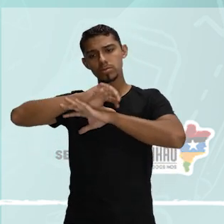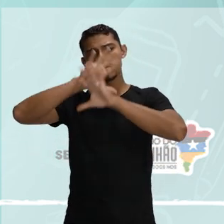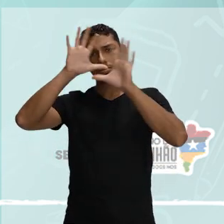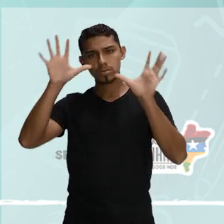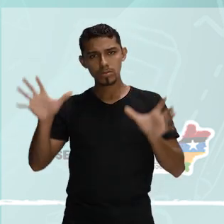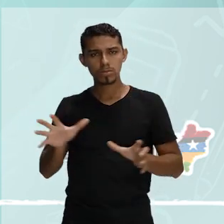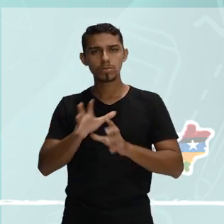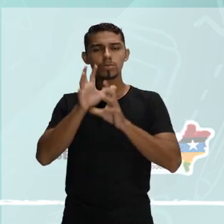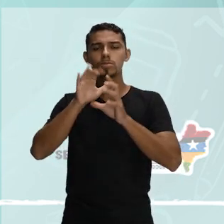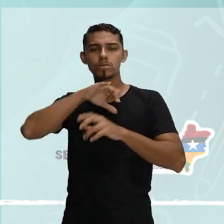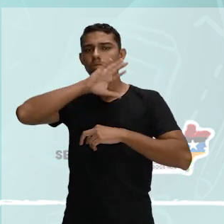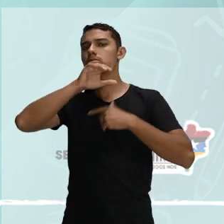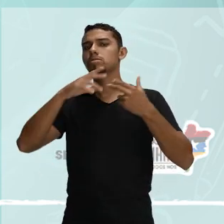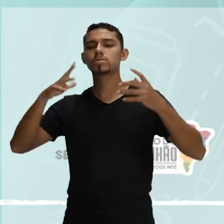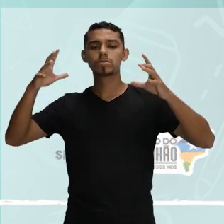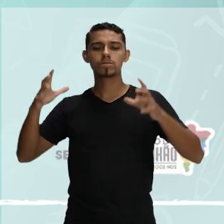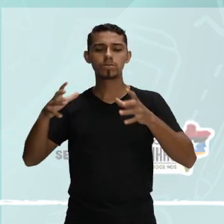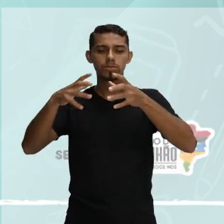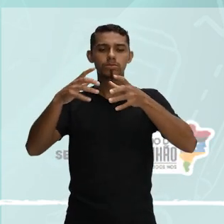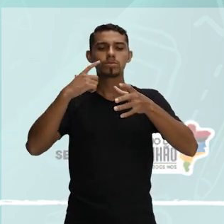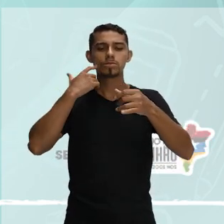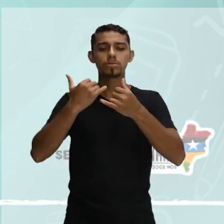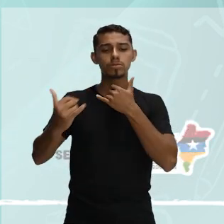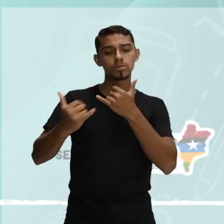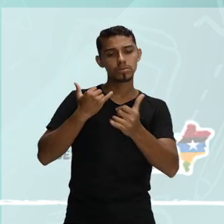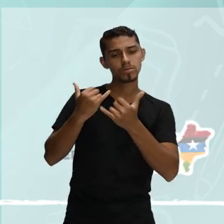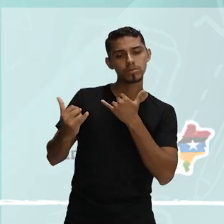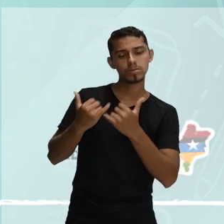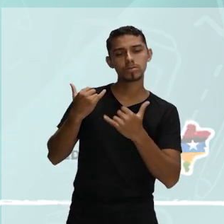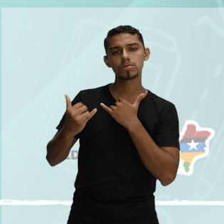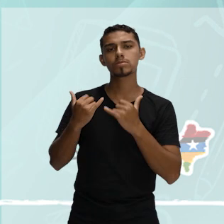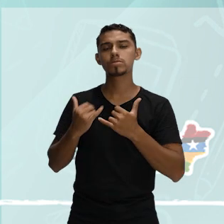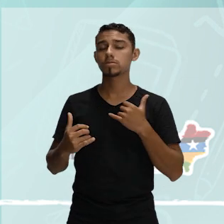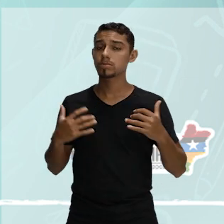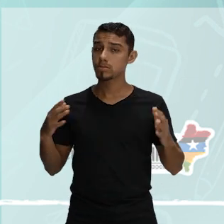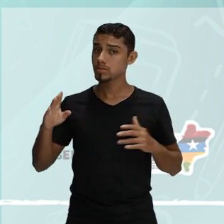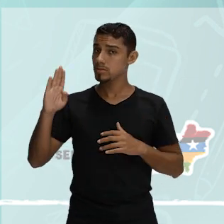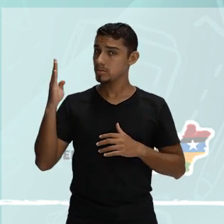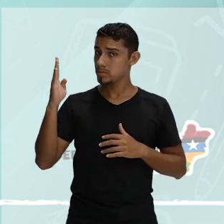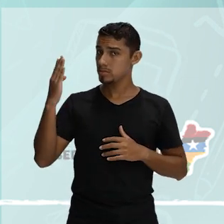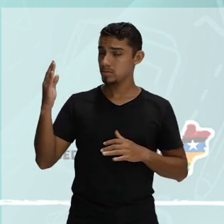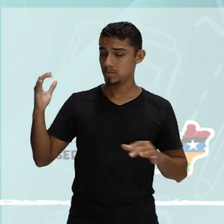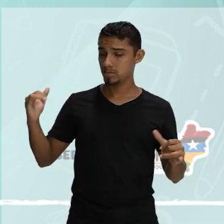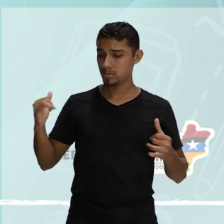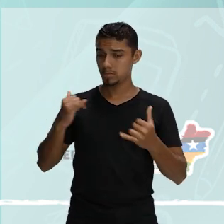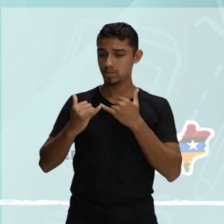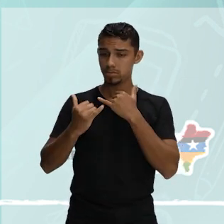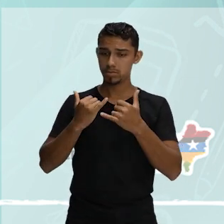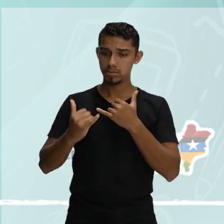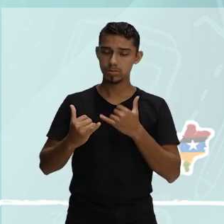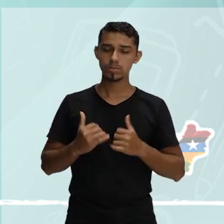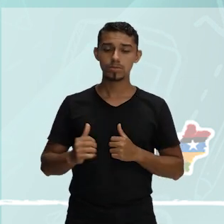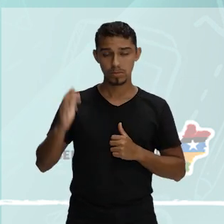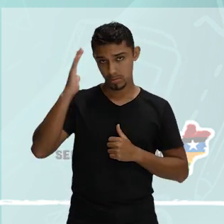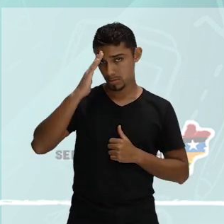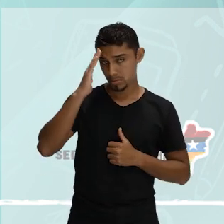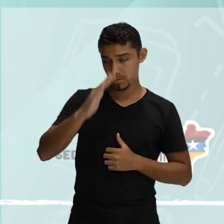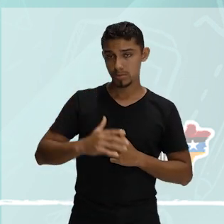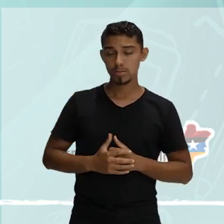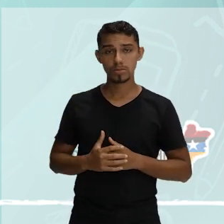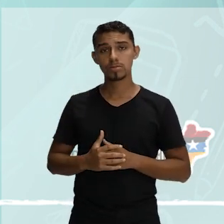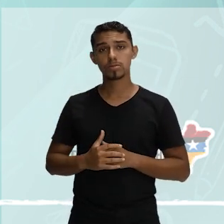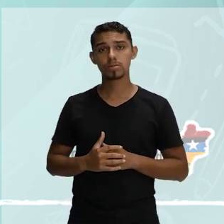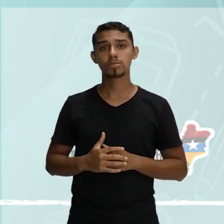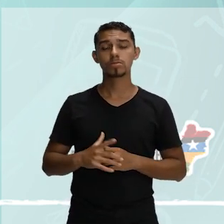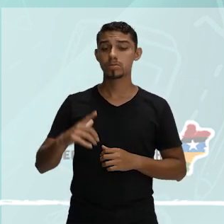espécies que são parecidas, né? Que tem um parentesco biológico entre si, ok? Então, se eu